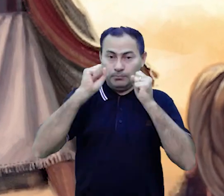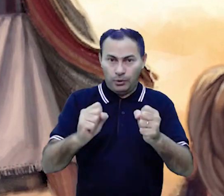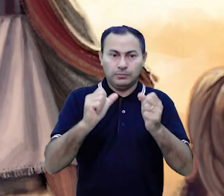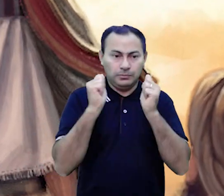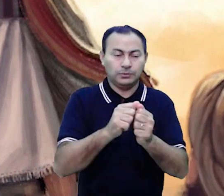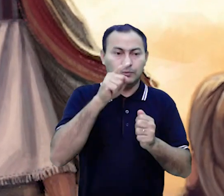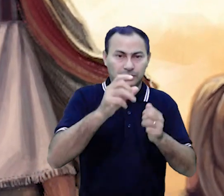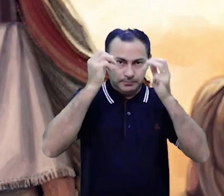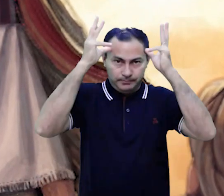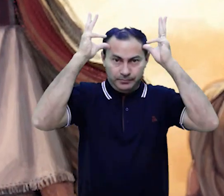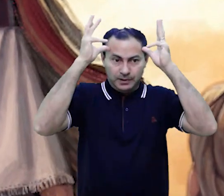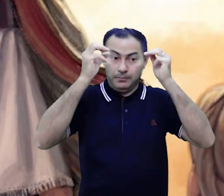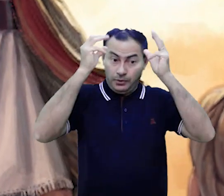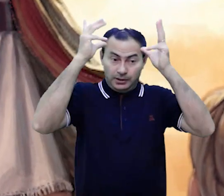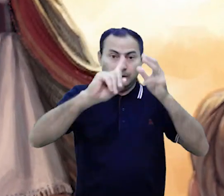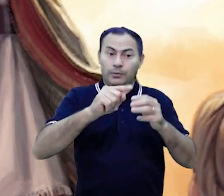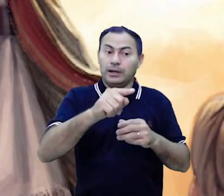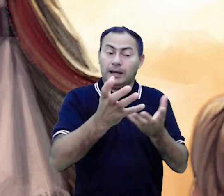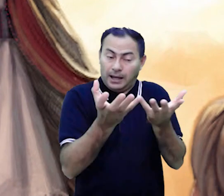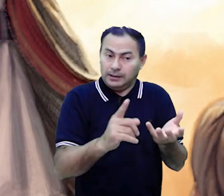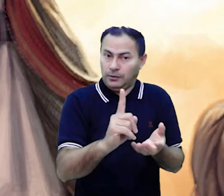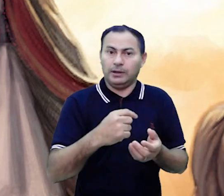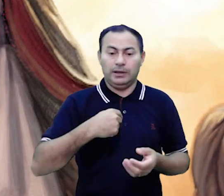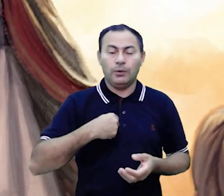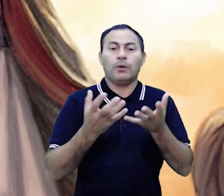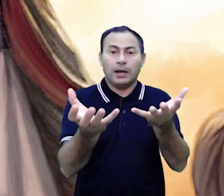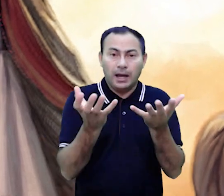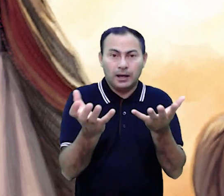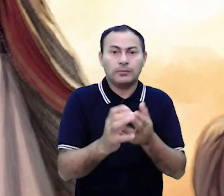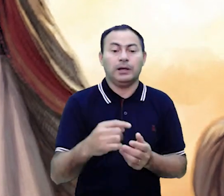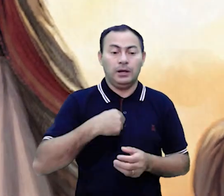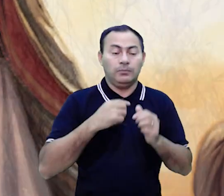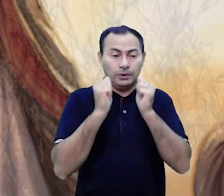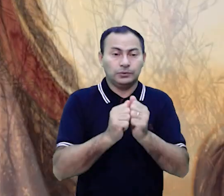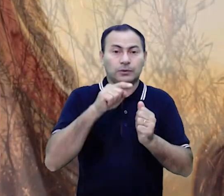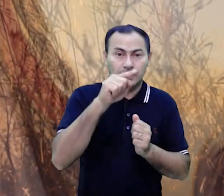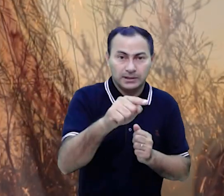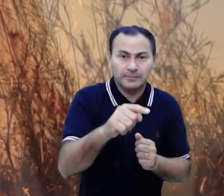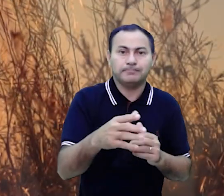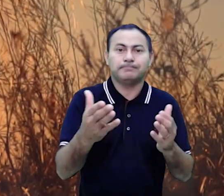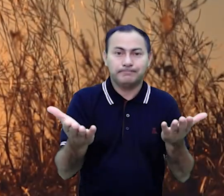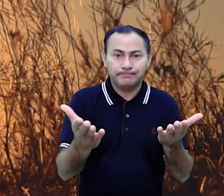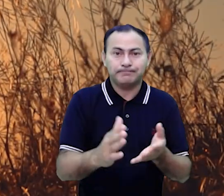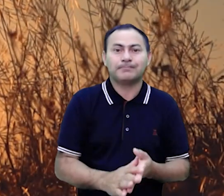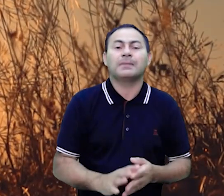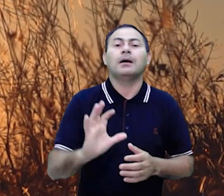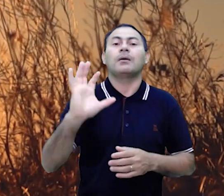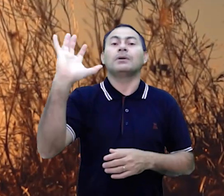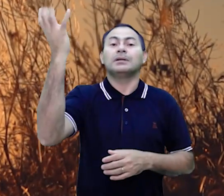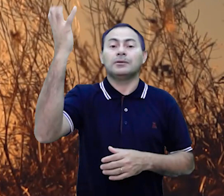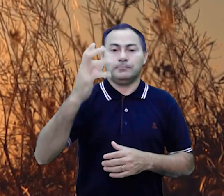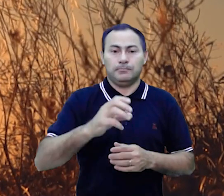eu posso, e estou com você. Moisés, não é o que você quer. É o que eu quero e eu estou com você.